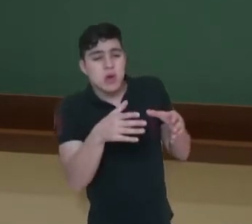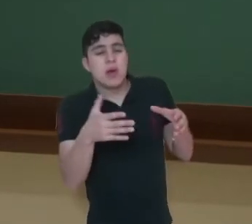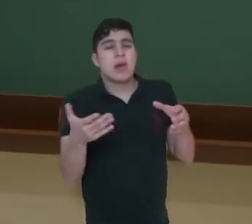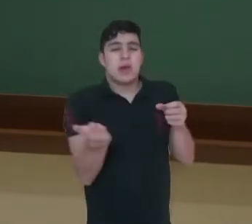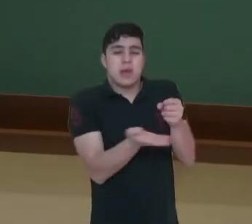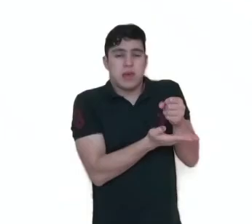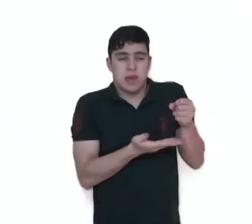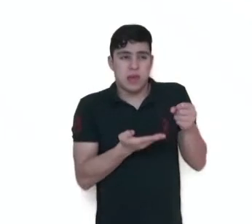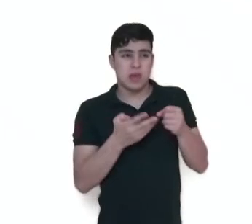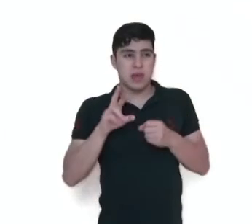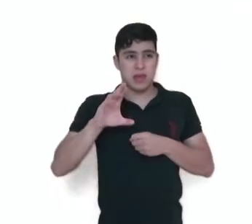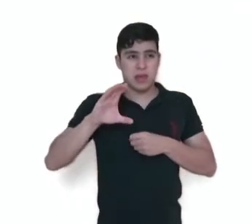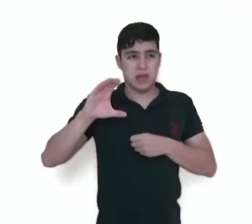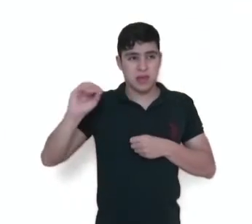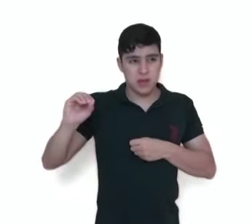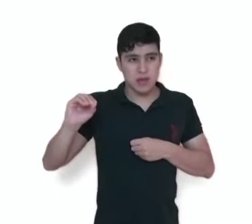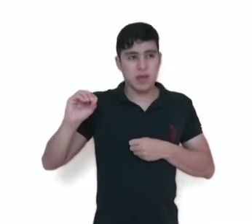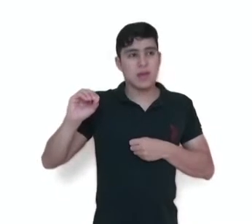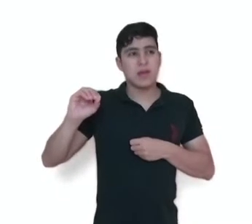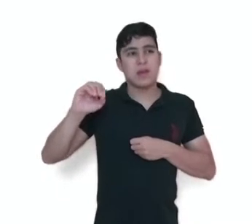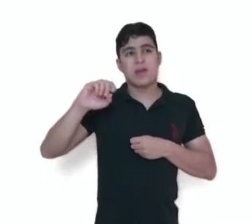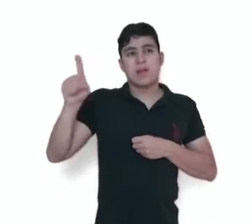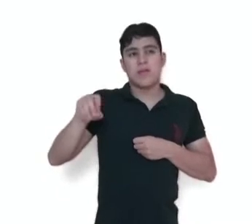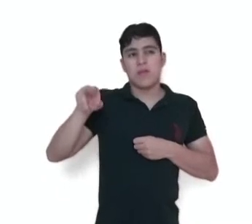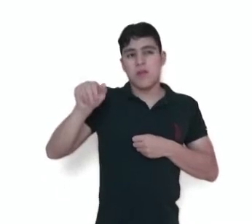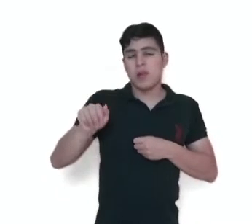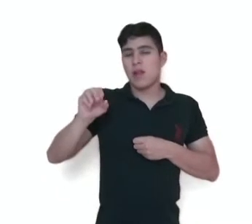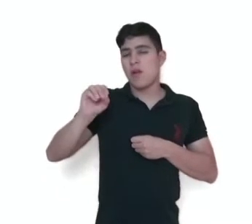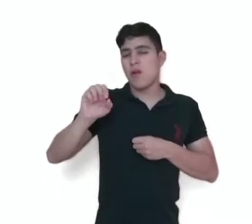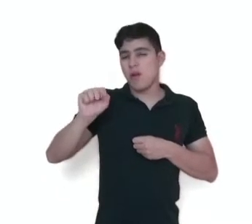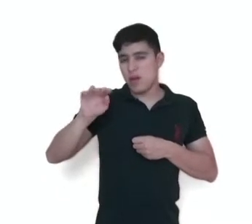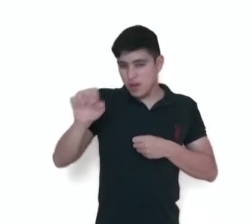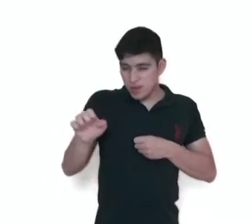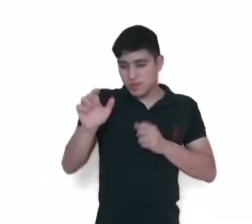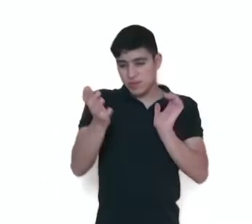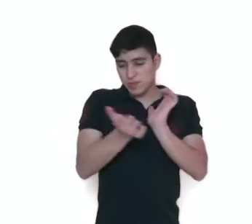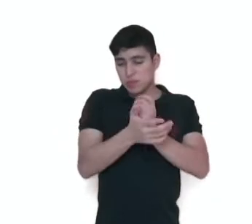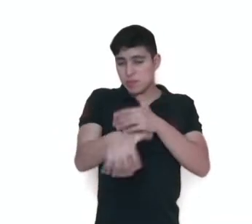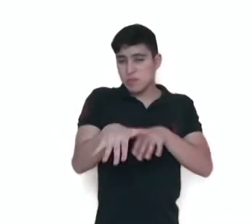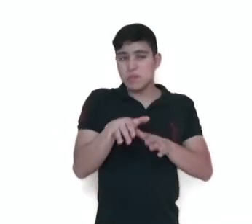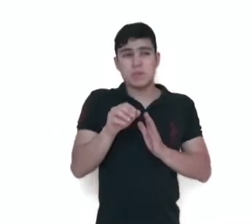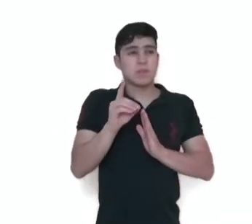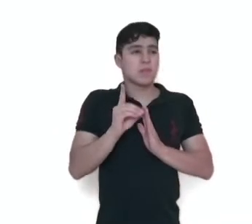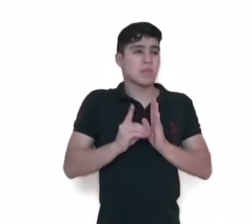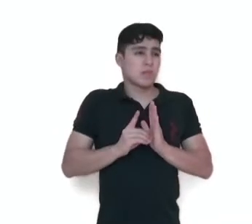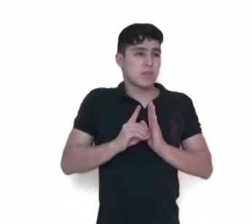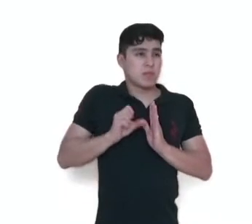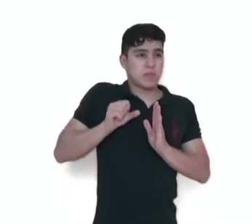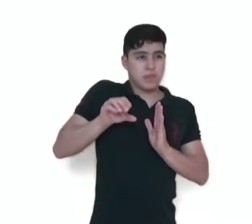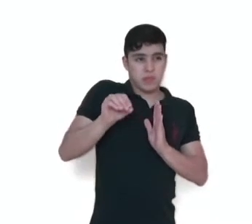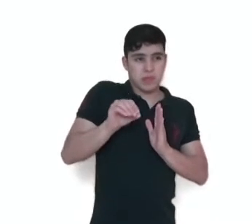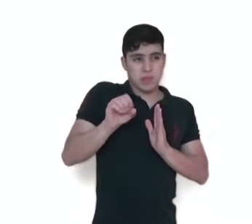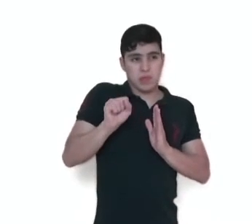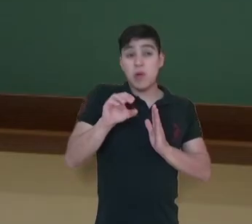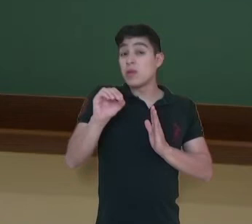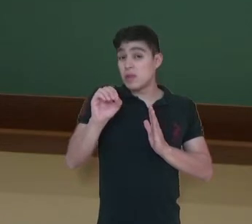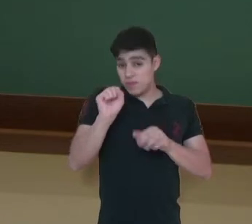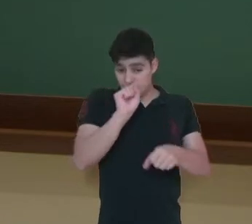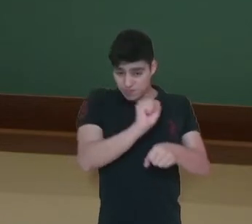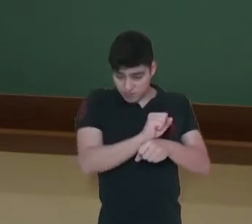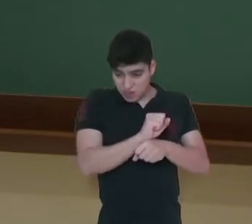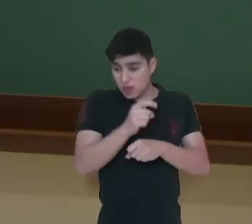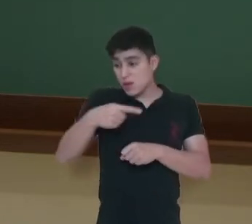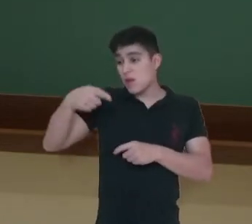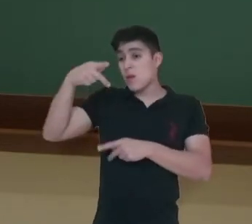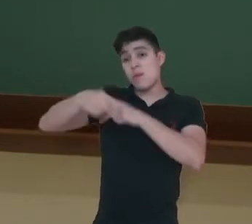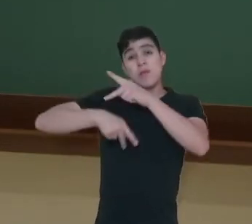começaram. RZO, rapaziada da Zona Oeste, é um grupo de rap criado em 1990. Teve uma época que eles tinham parado, o público, os fãs